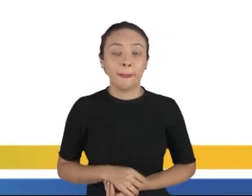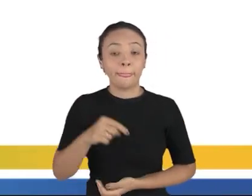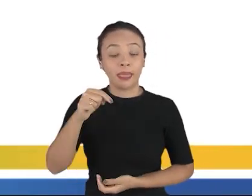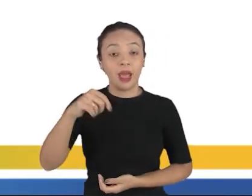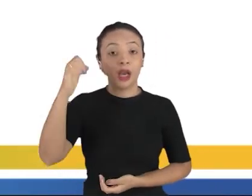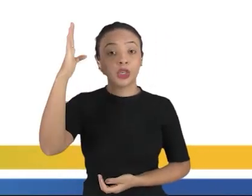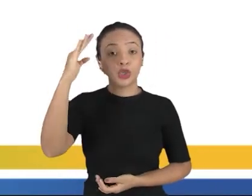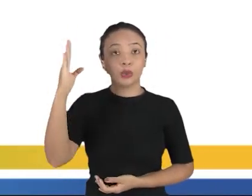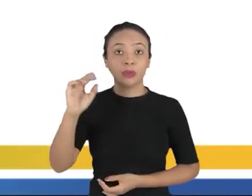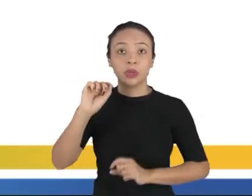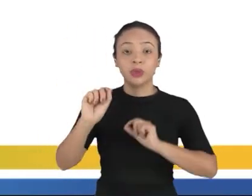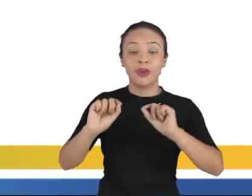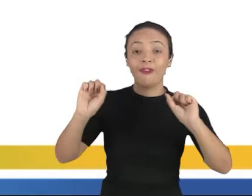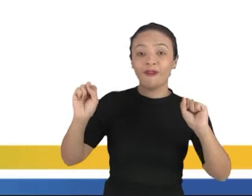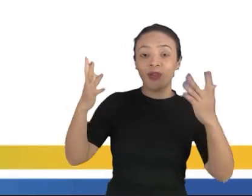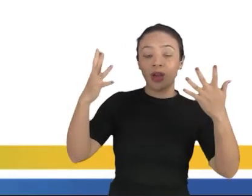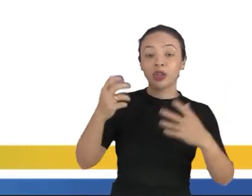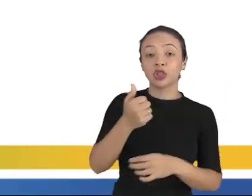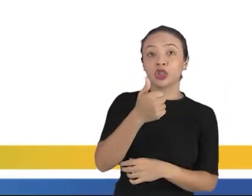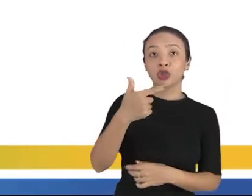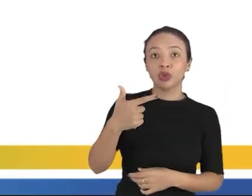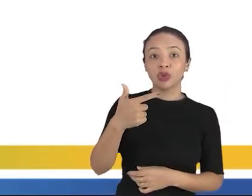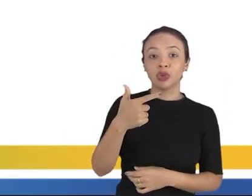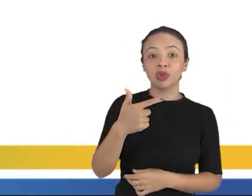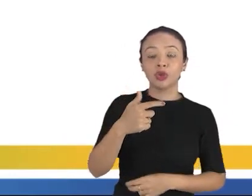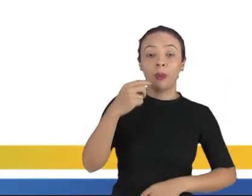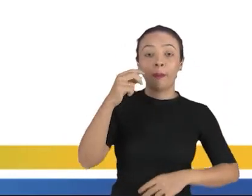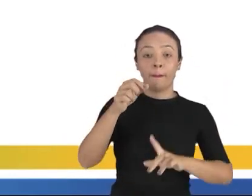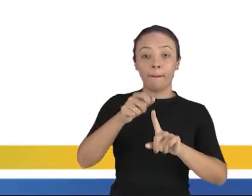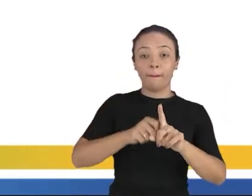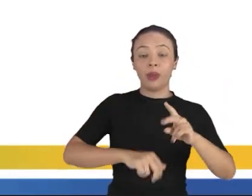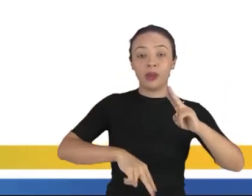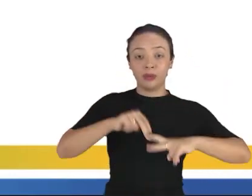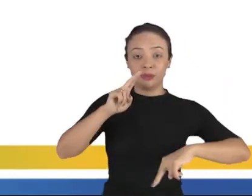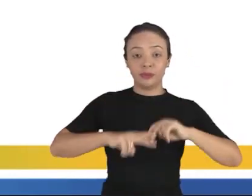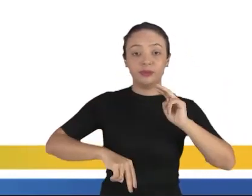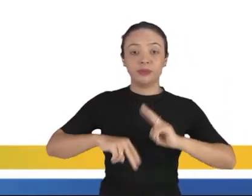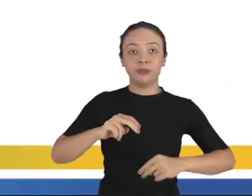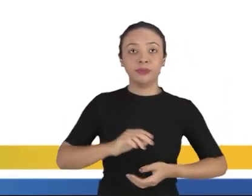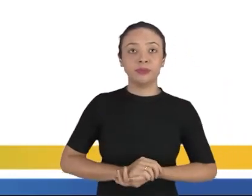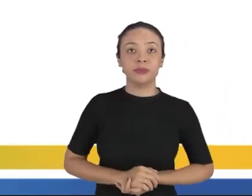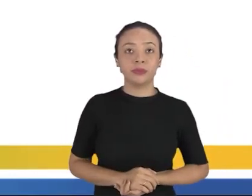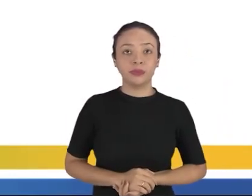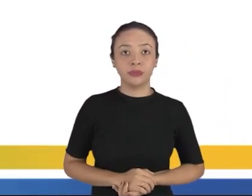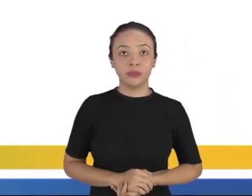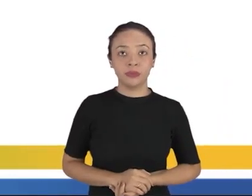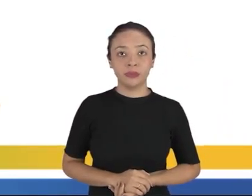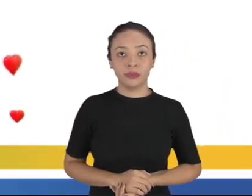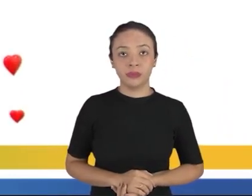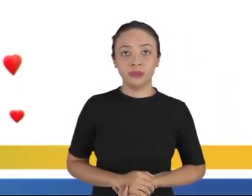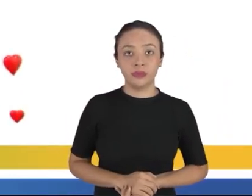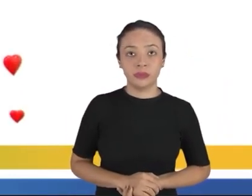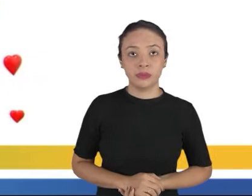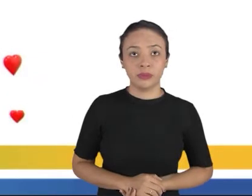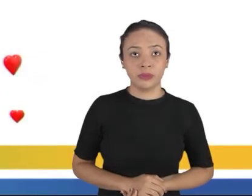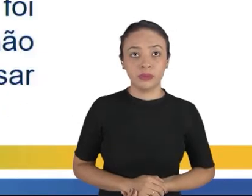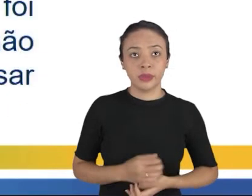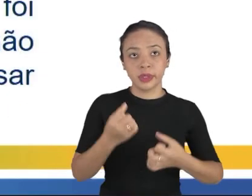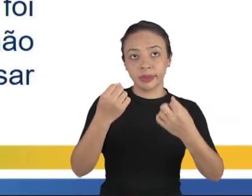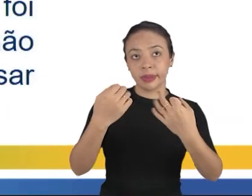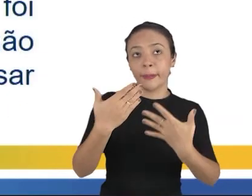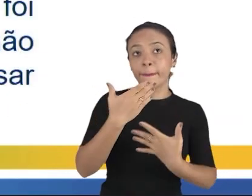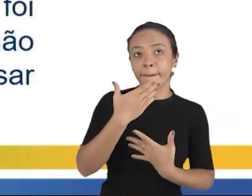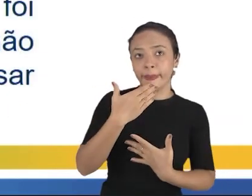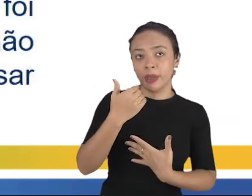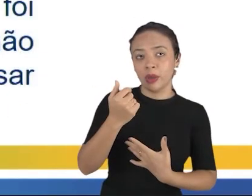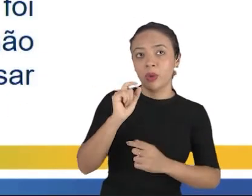no Brasil nós celebramos no dia 12 de junho, June 12th. Um pouquinho mais sobre o